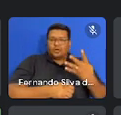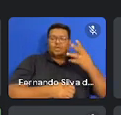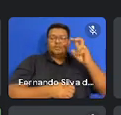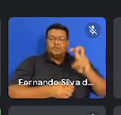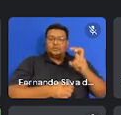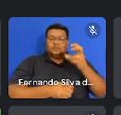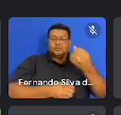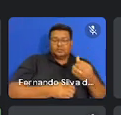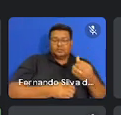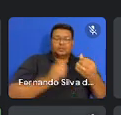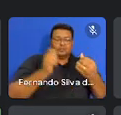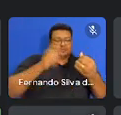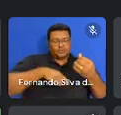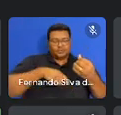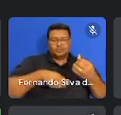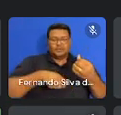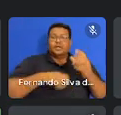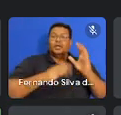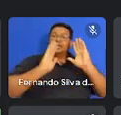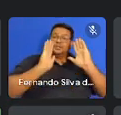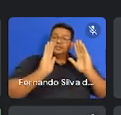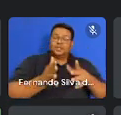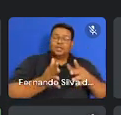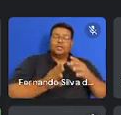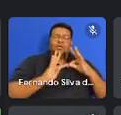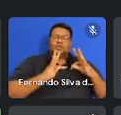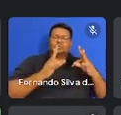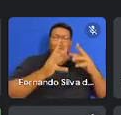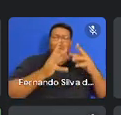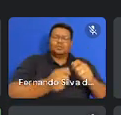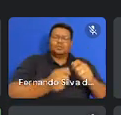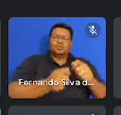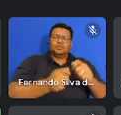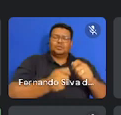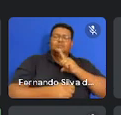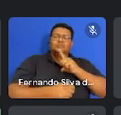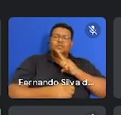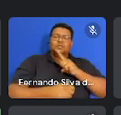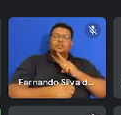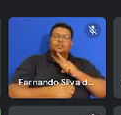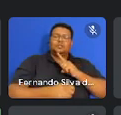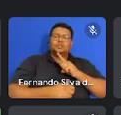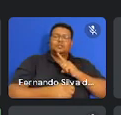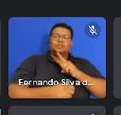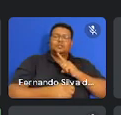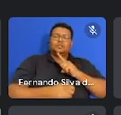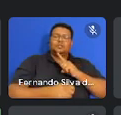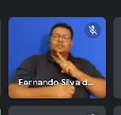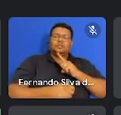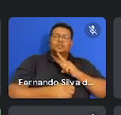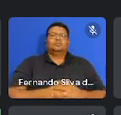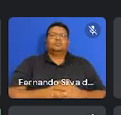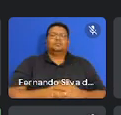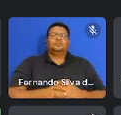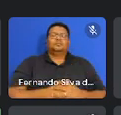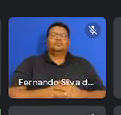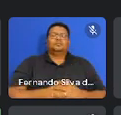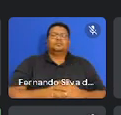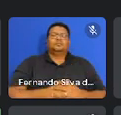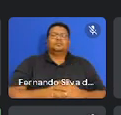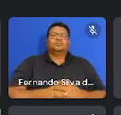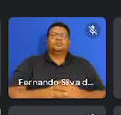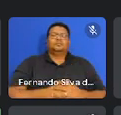6. Então eu já tenho o número o conjunto, né, do total de possibilidades. Deixa eu